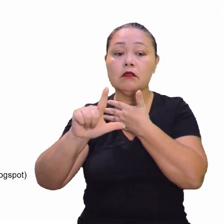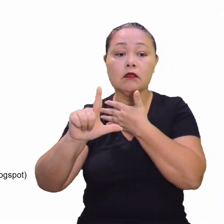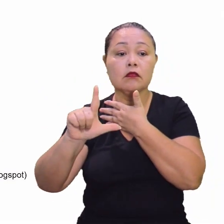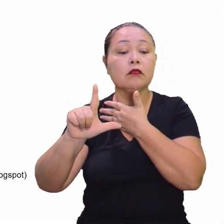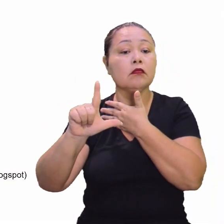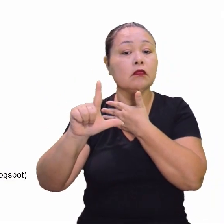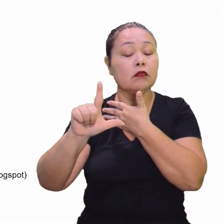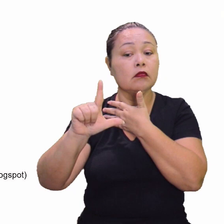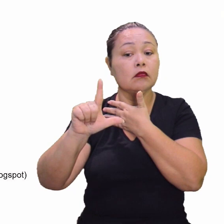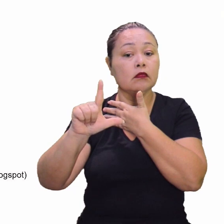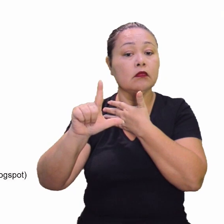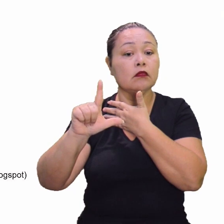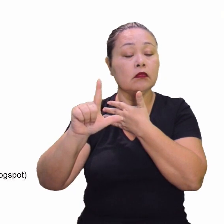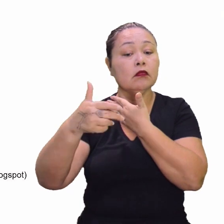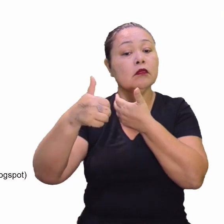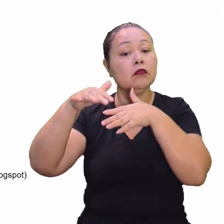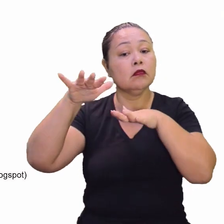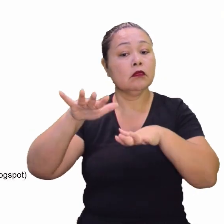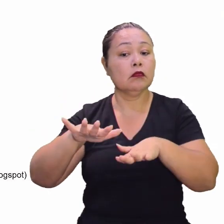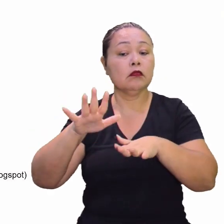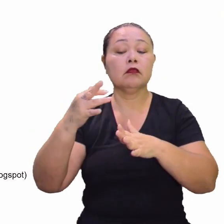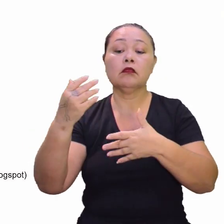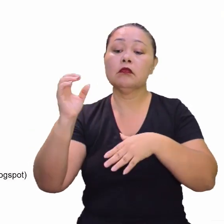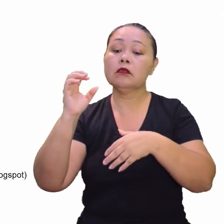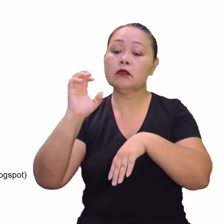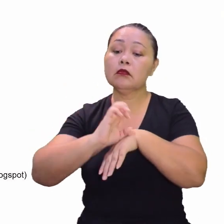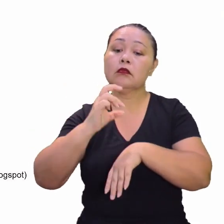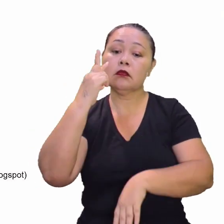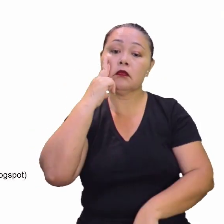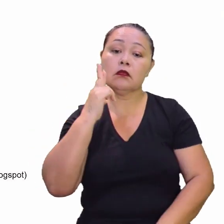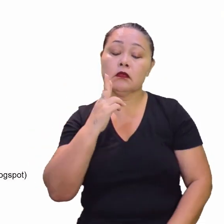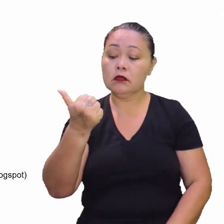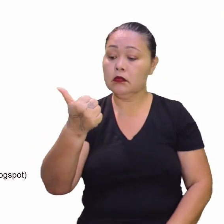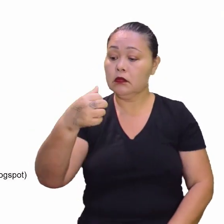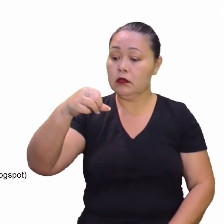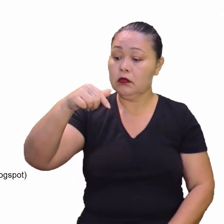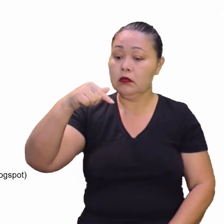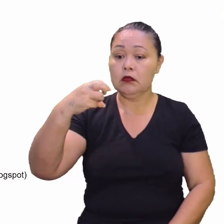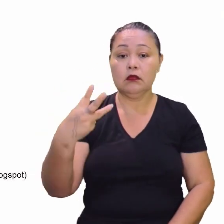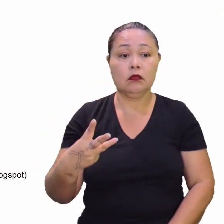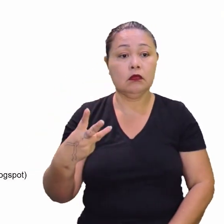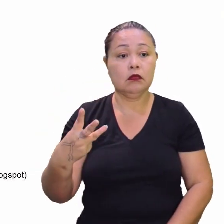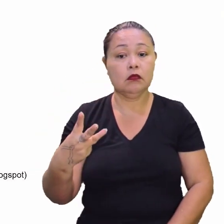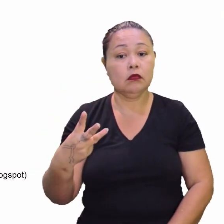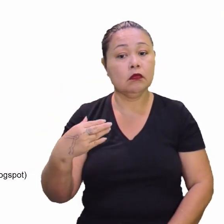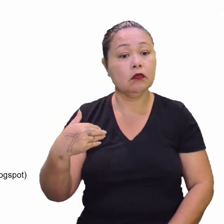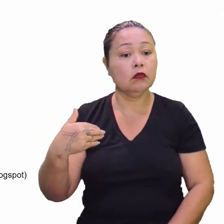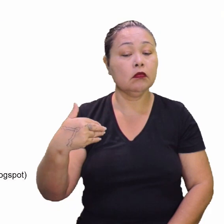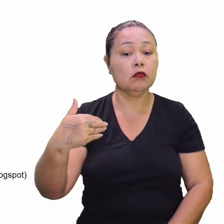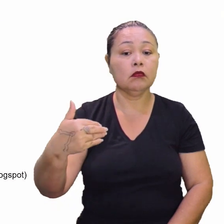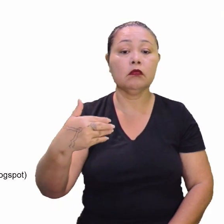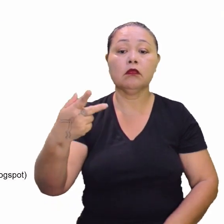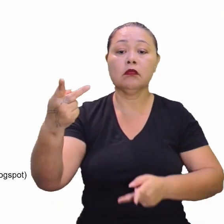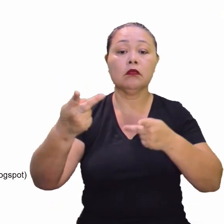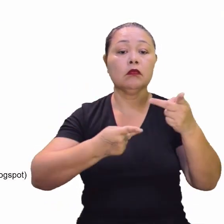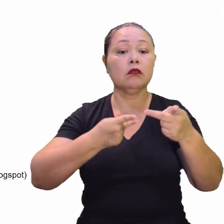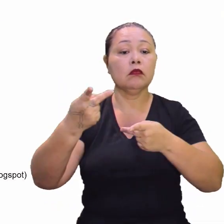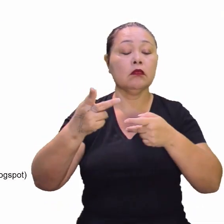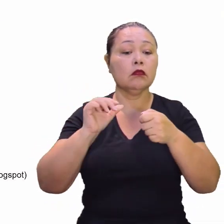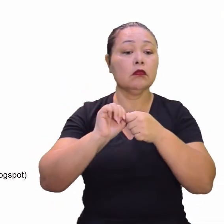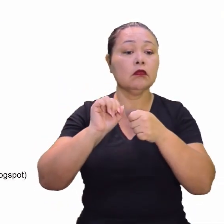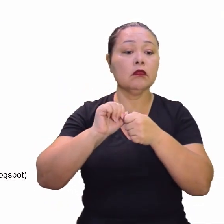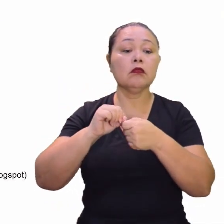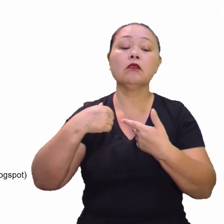ela foi implantada aqui em Rondônia em 1973, a partir desse projeto das